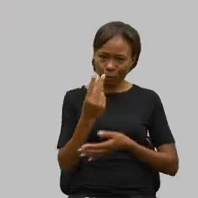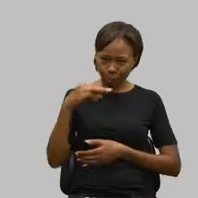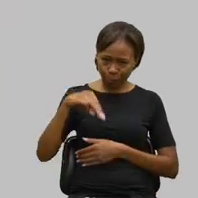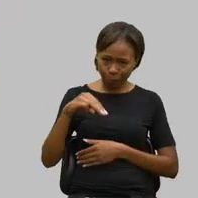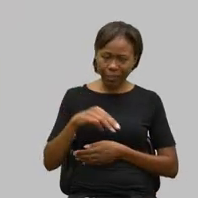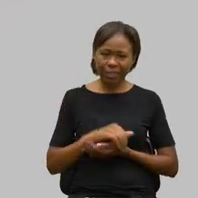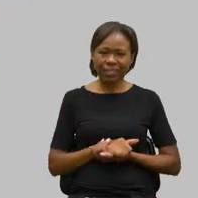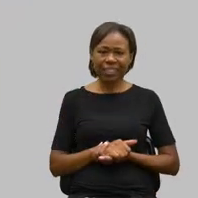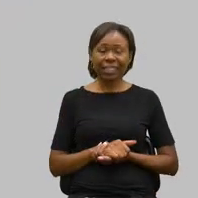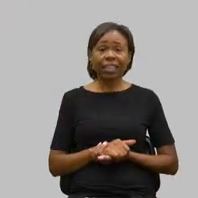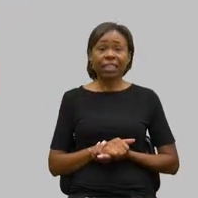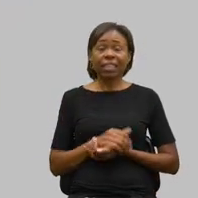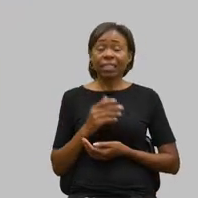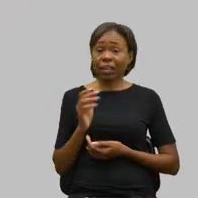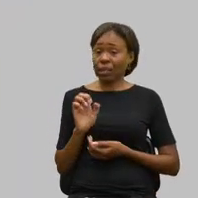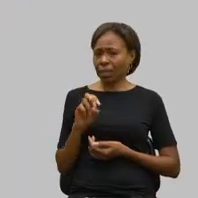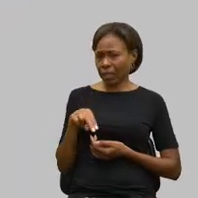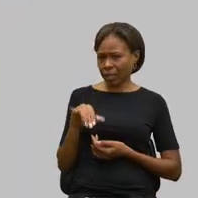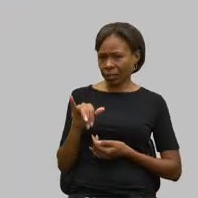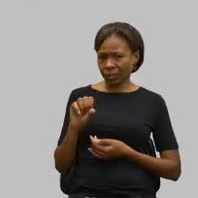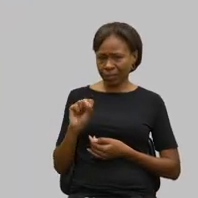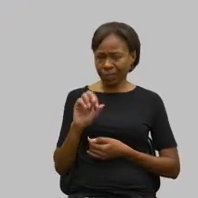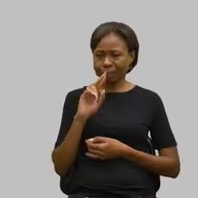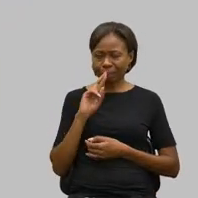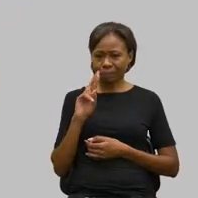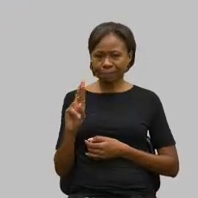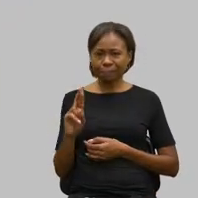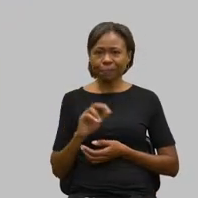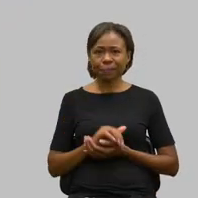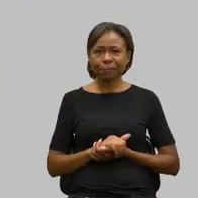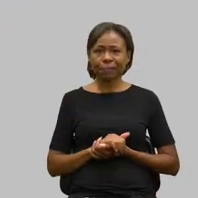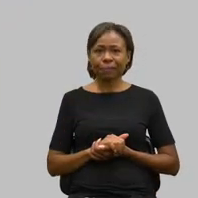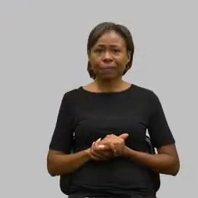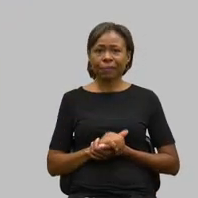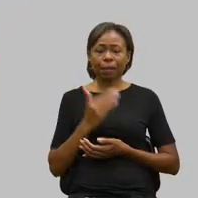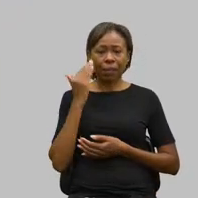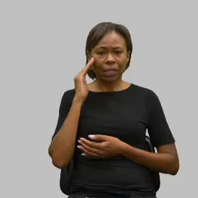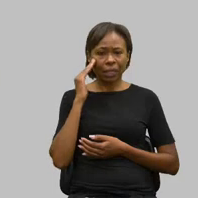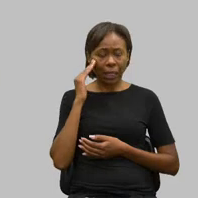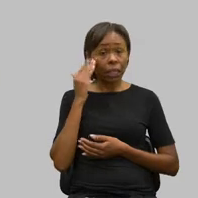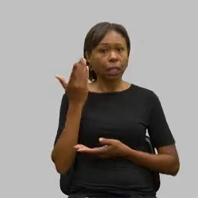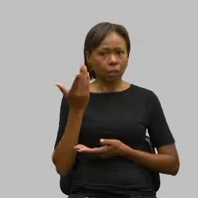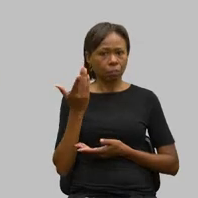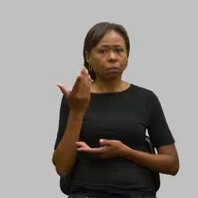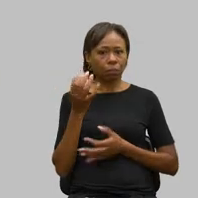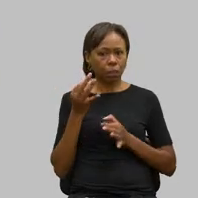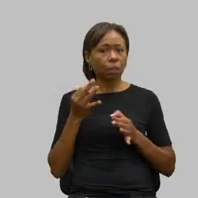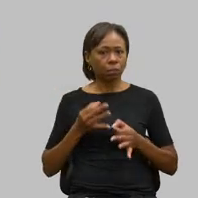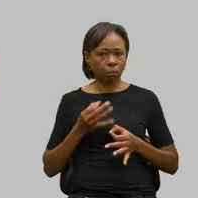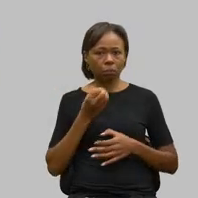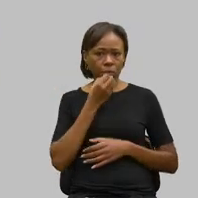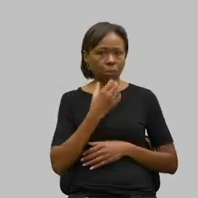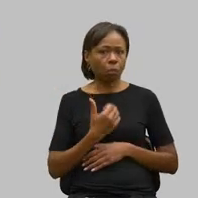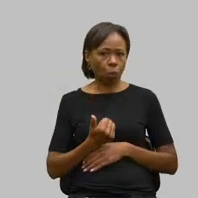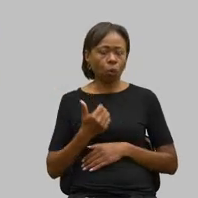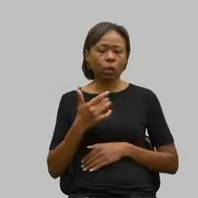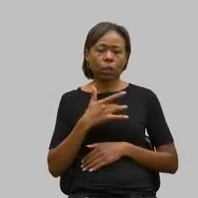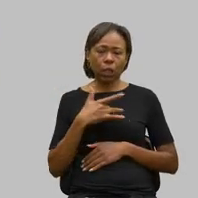Então, o Enes, o Enes, por entender bem de saúde, um grande